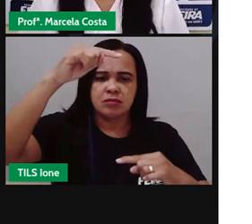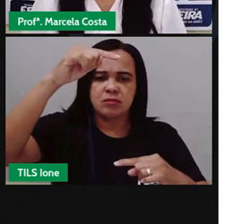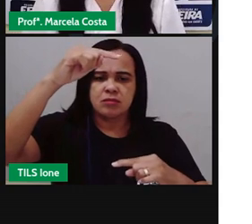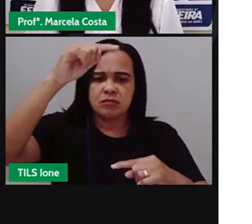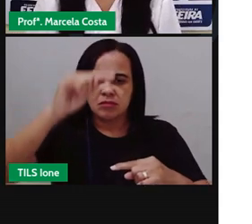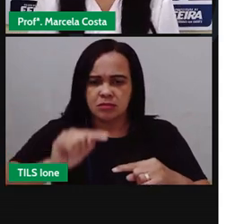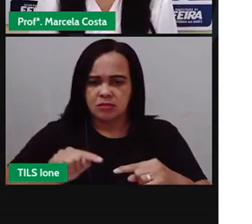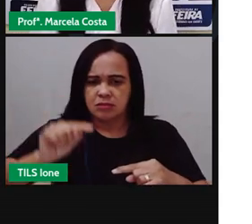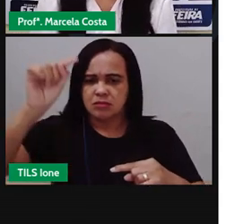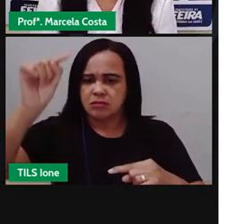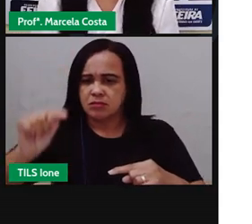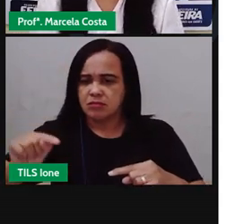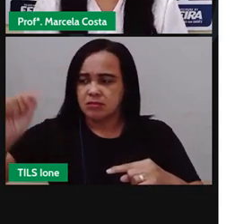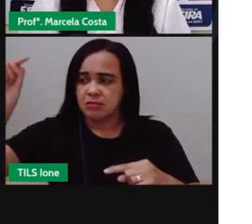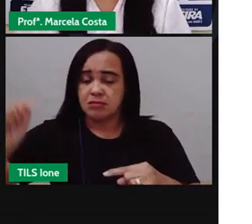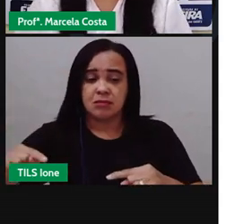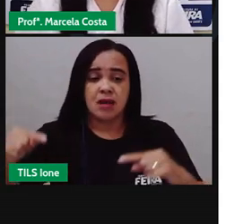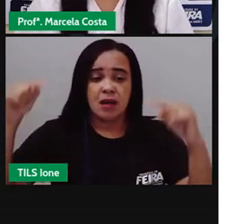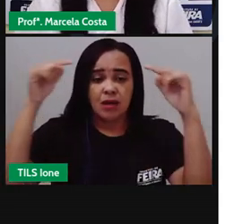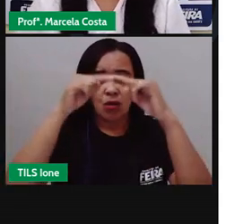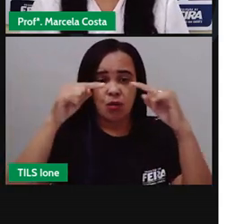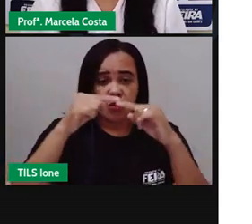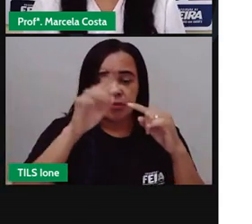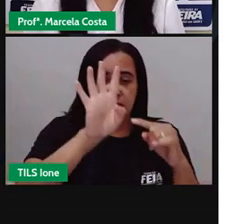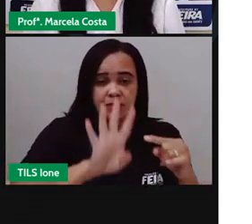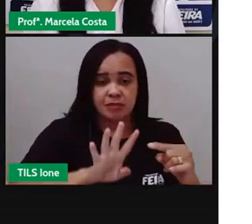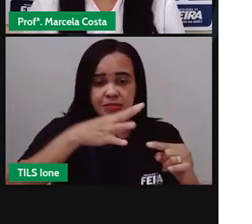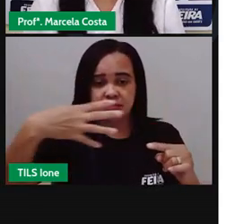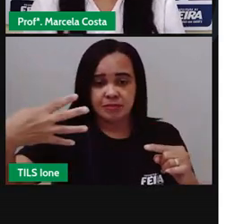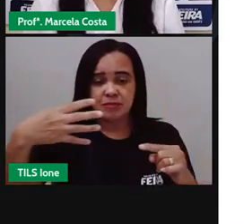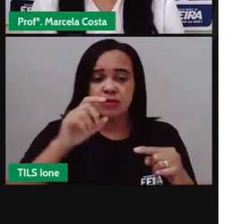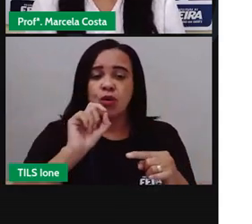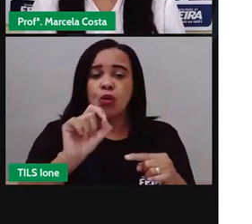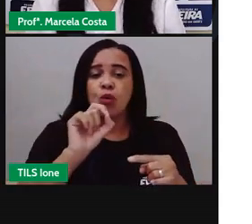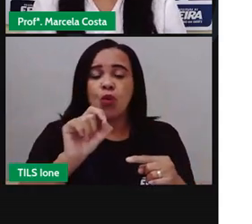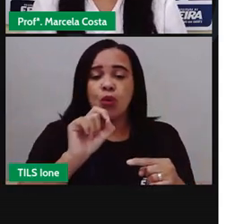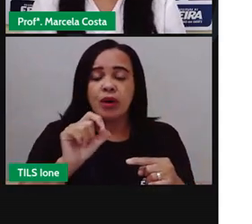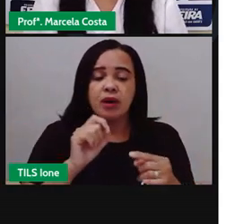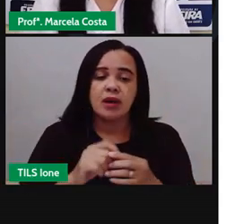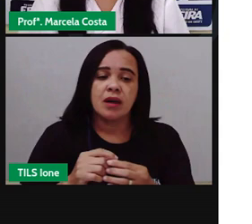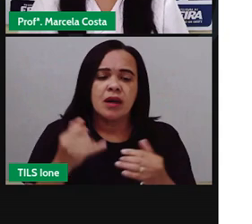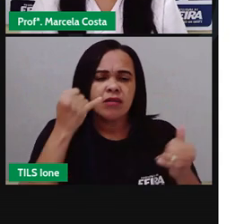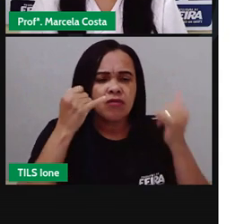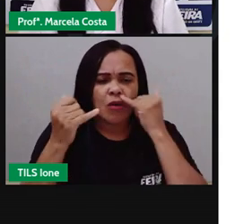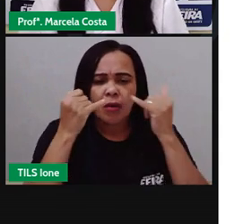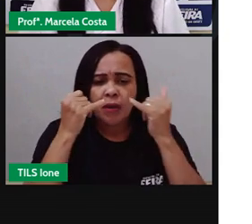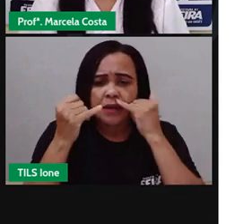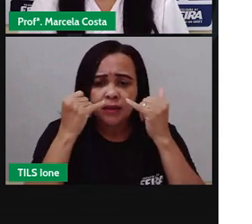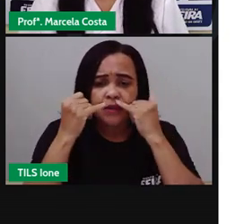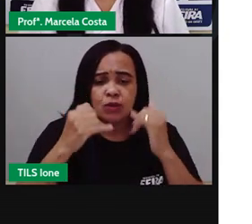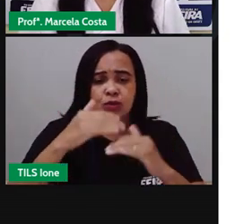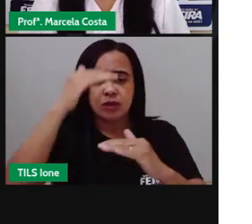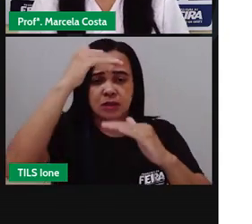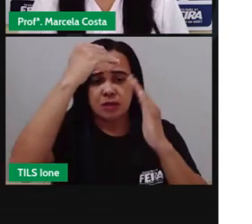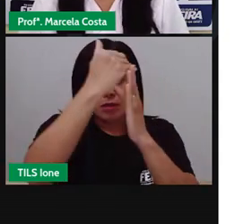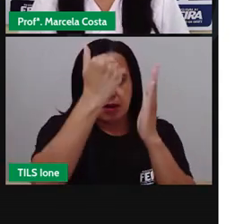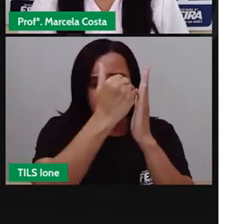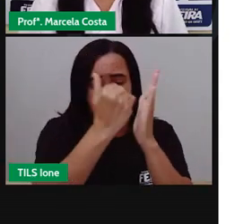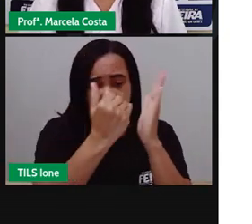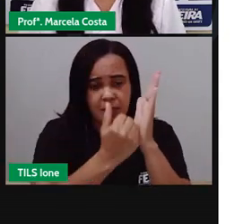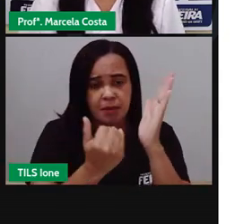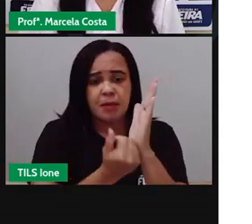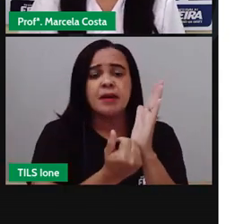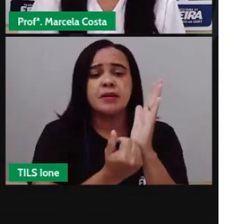para fazer a representação visual de informações de dados que a gente